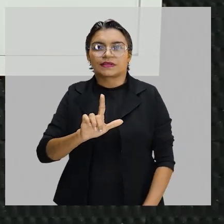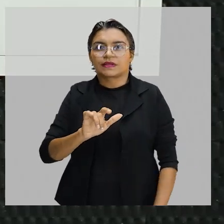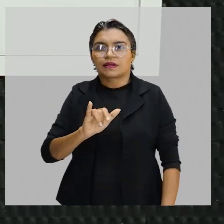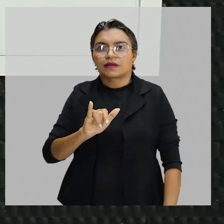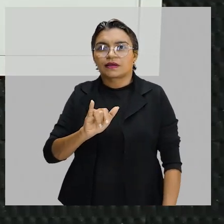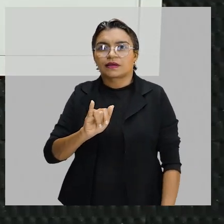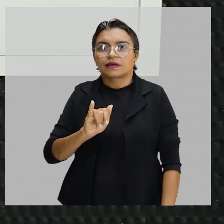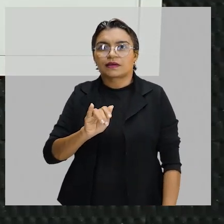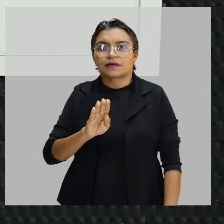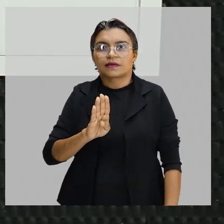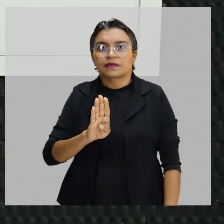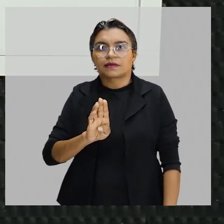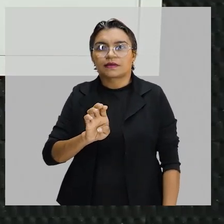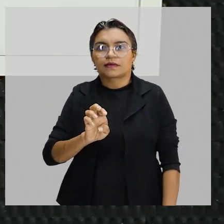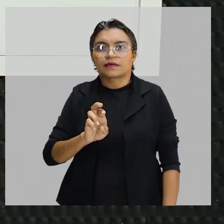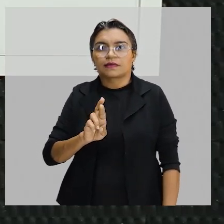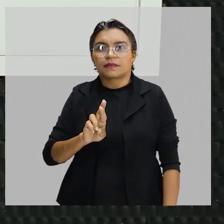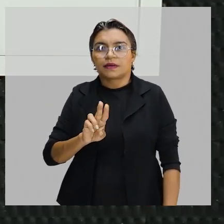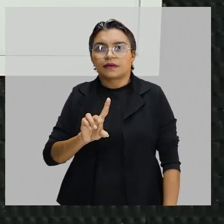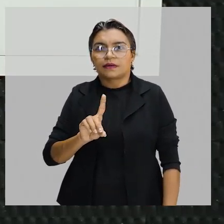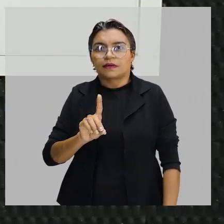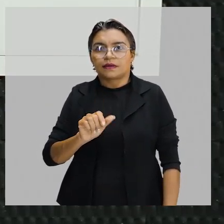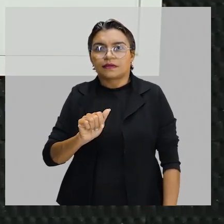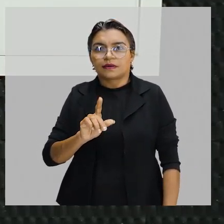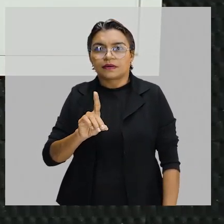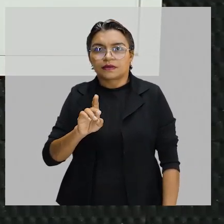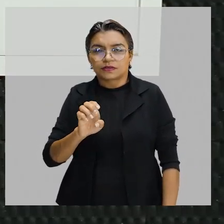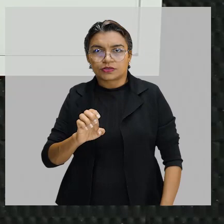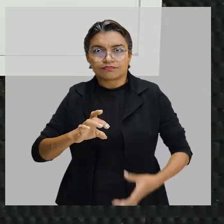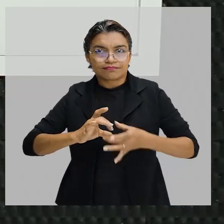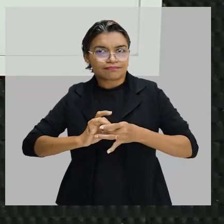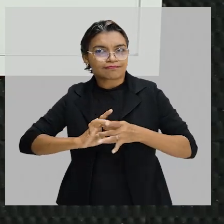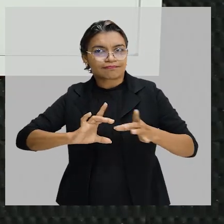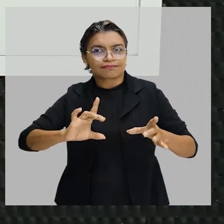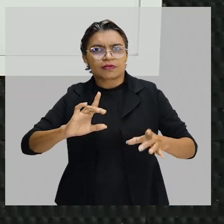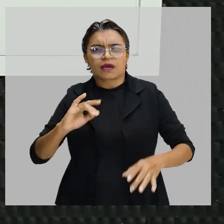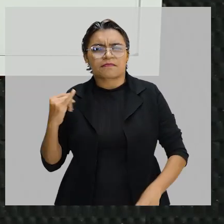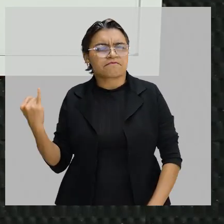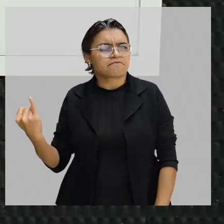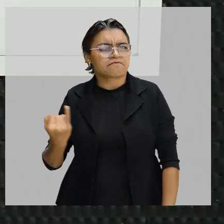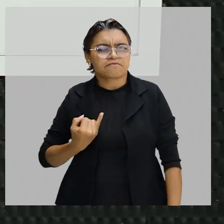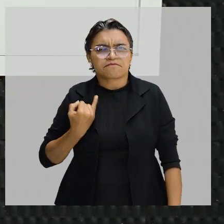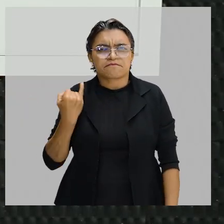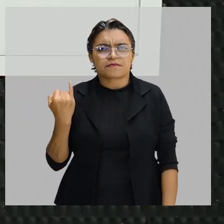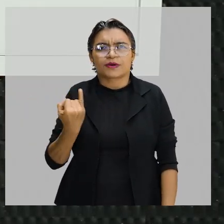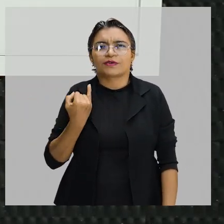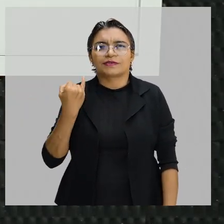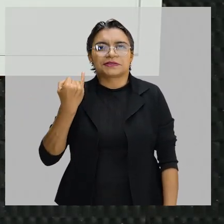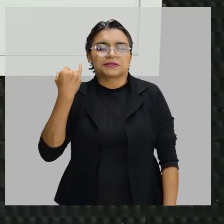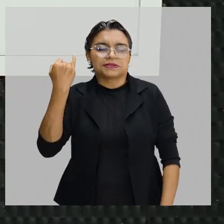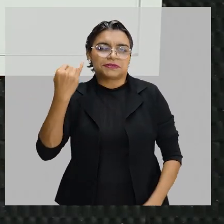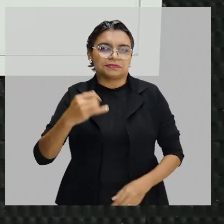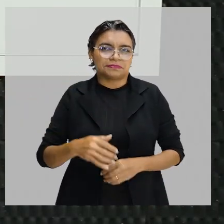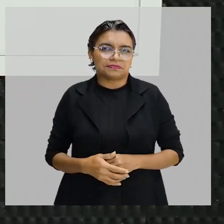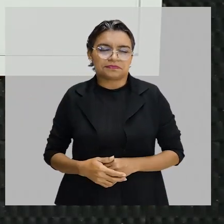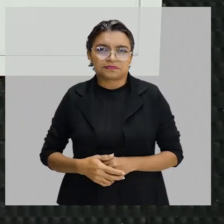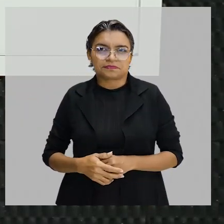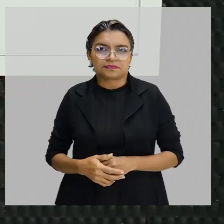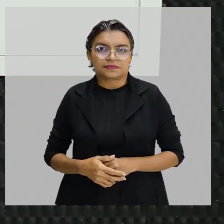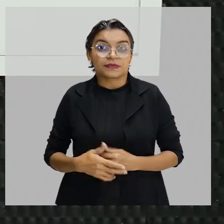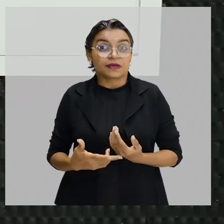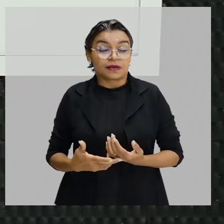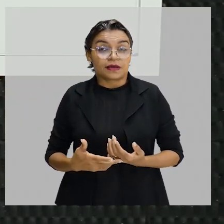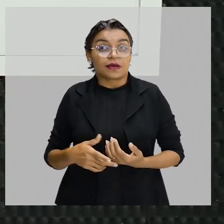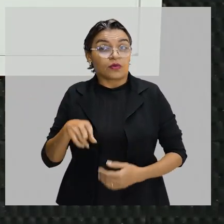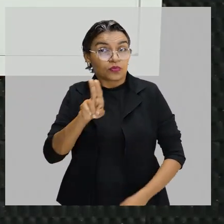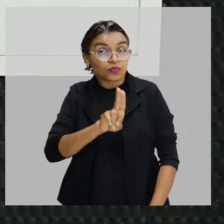a liberdade aqui entra como um elemento também fundamental, porque é com a liberdade que eu